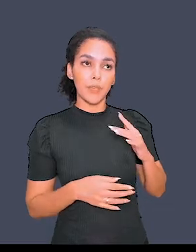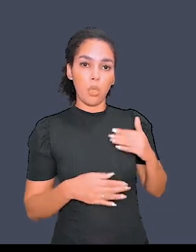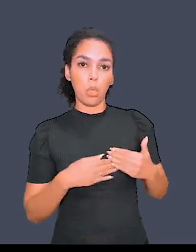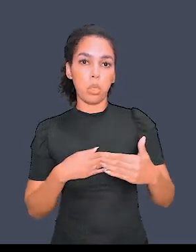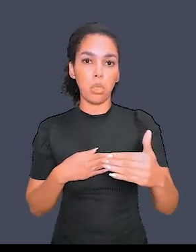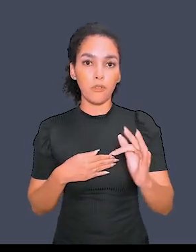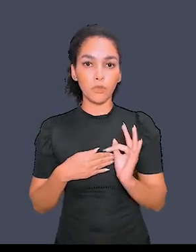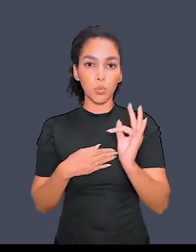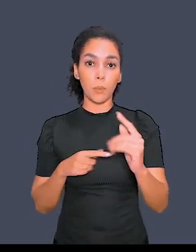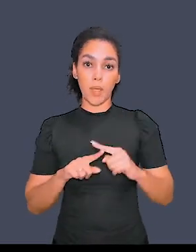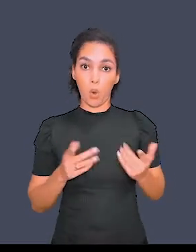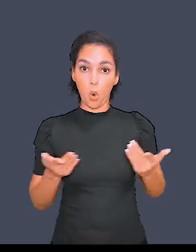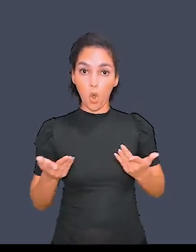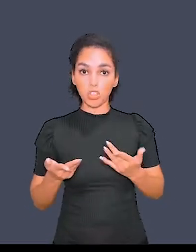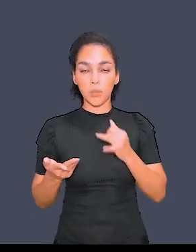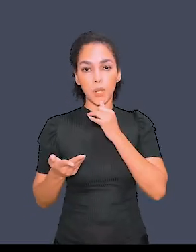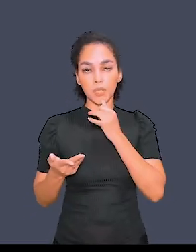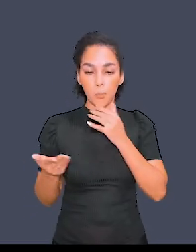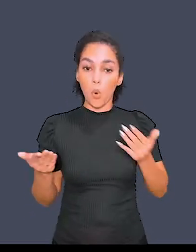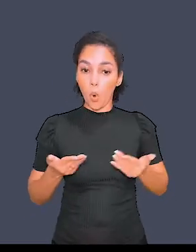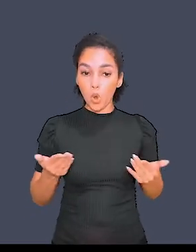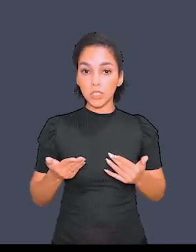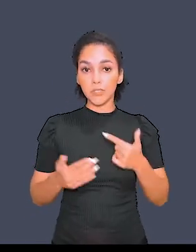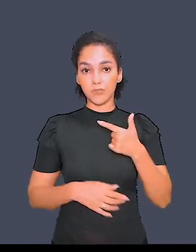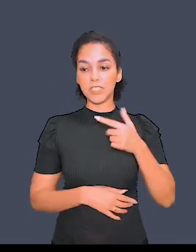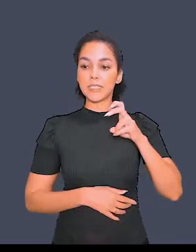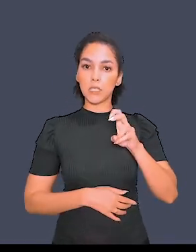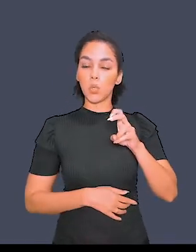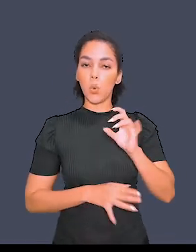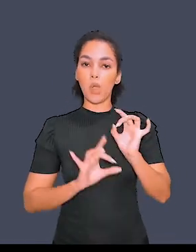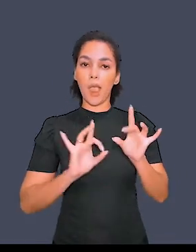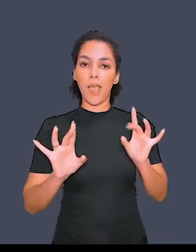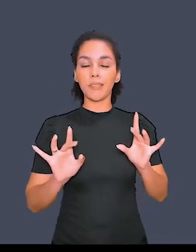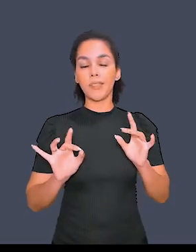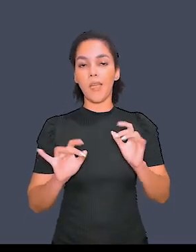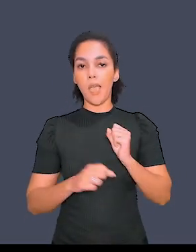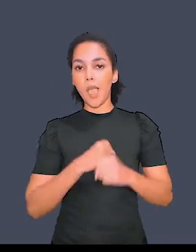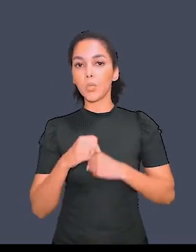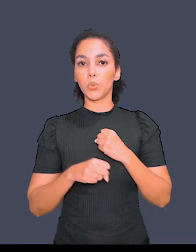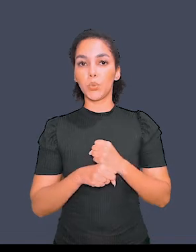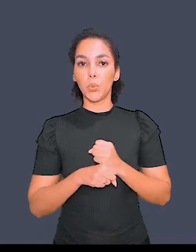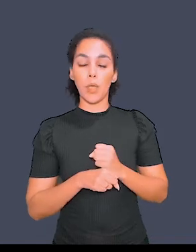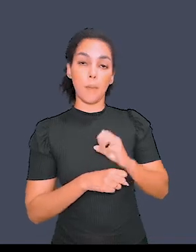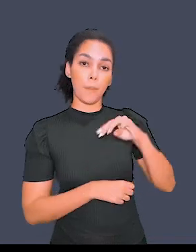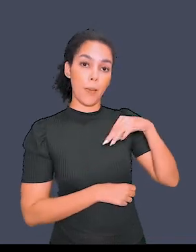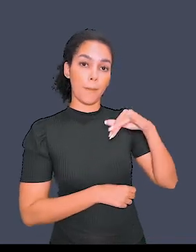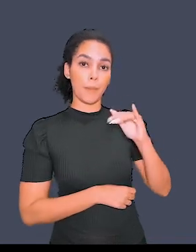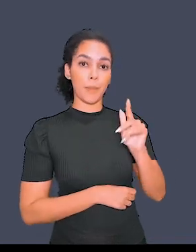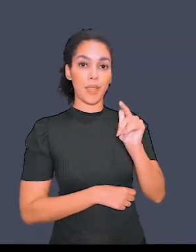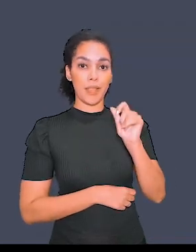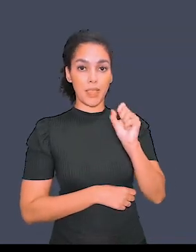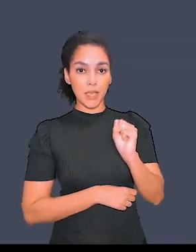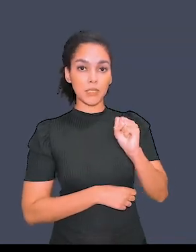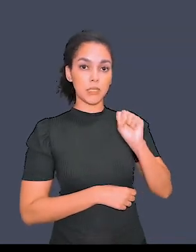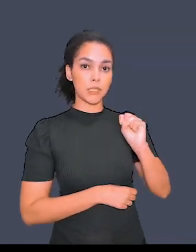temos aí a limitação de 25, por exemplo, emissões por ano para as milhas Smiles. Se você então administra alguma